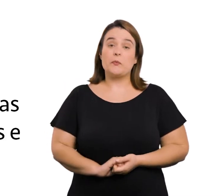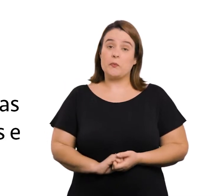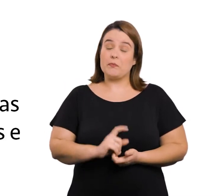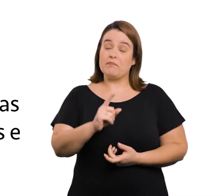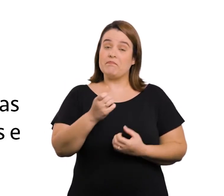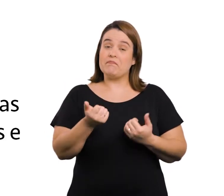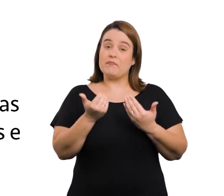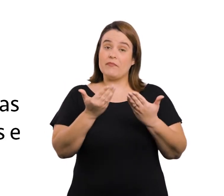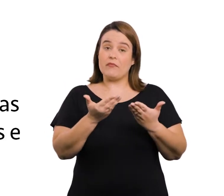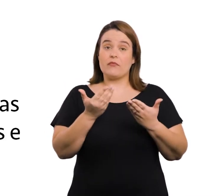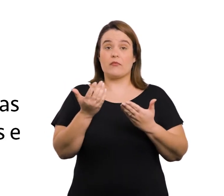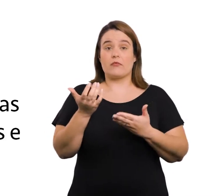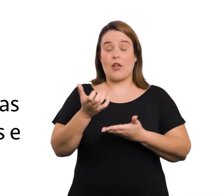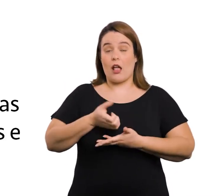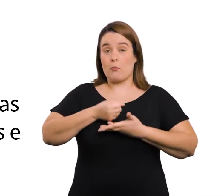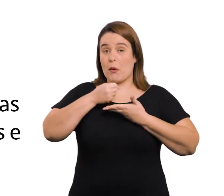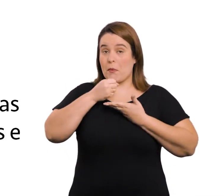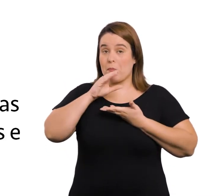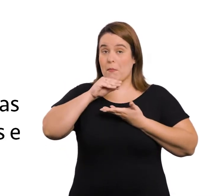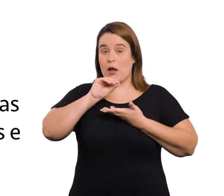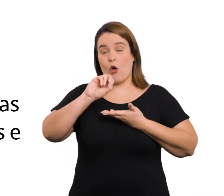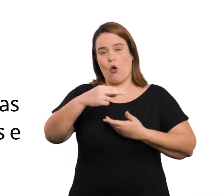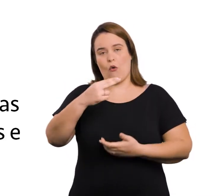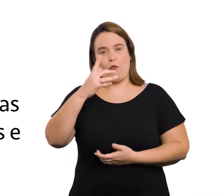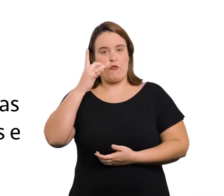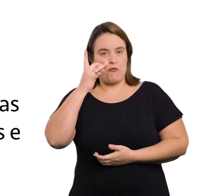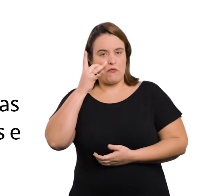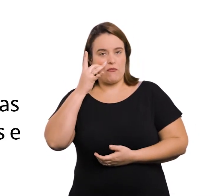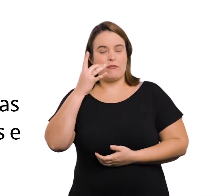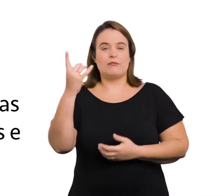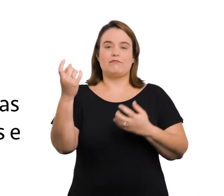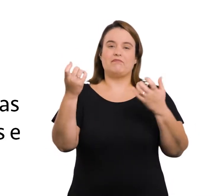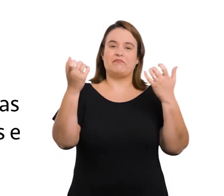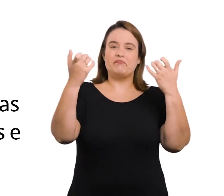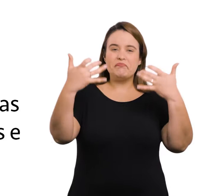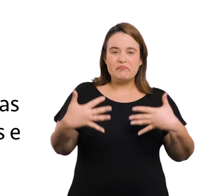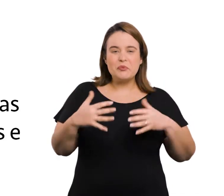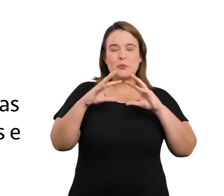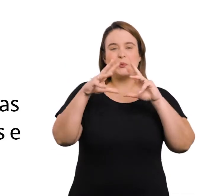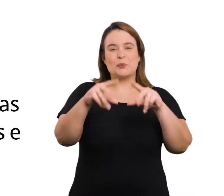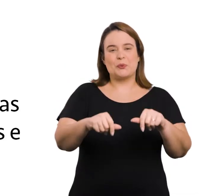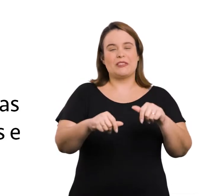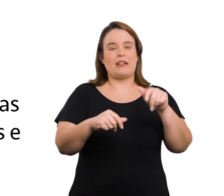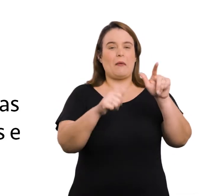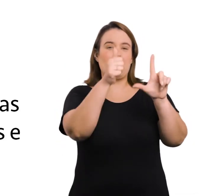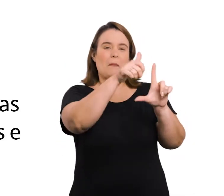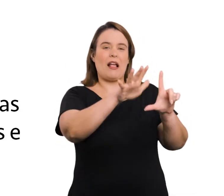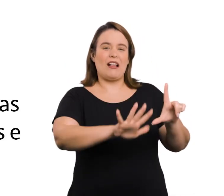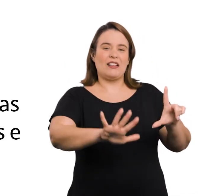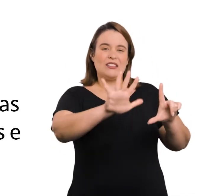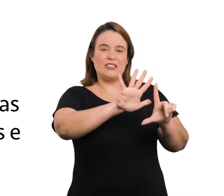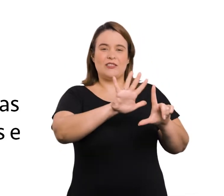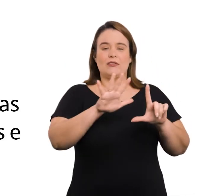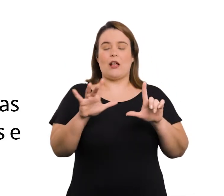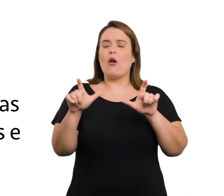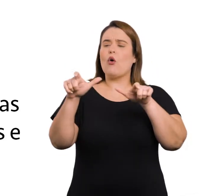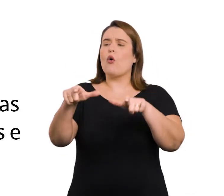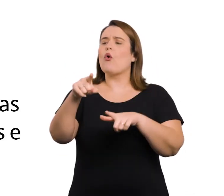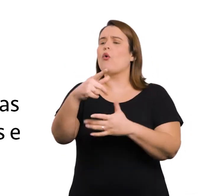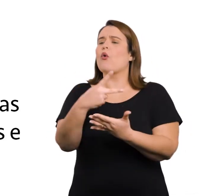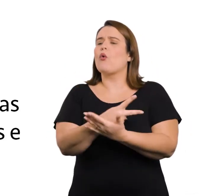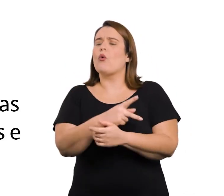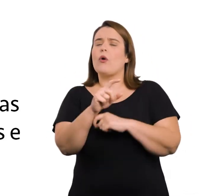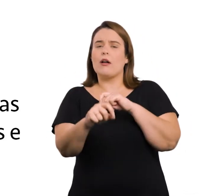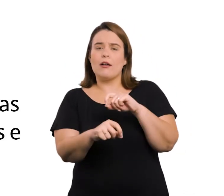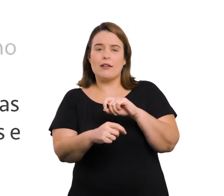a disponibilização, em arquivo de áudio ou ao vivo, das descrições das imagens, cenas, conteúdos visuais